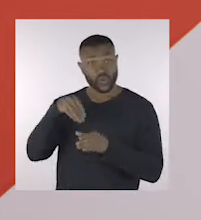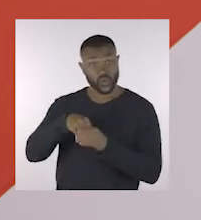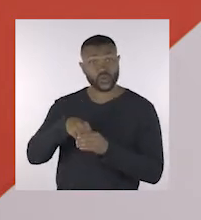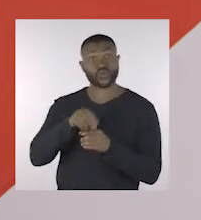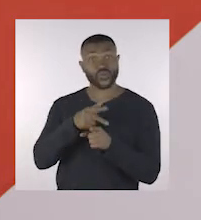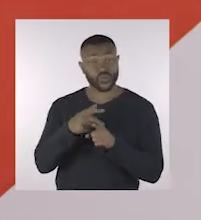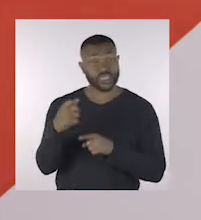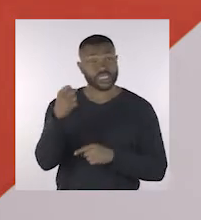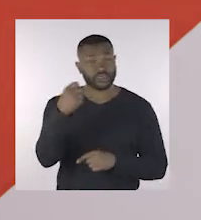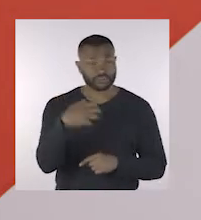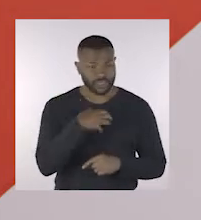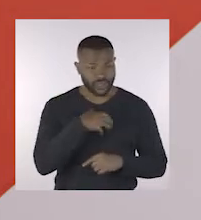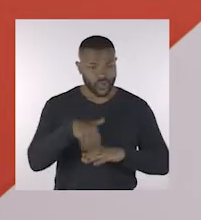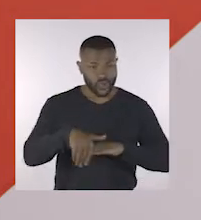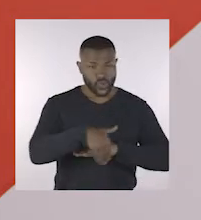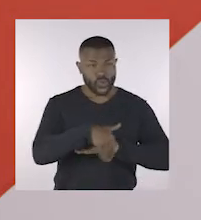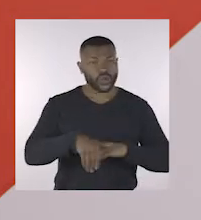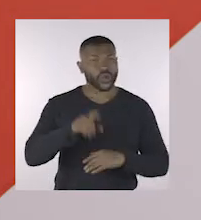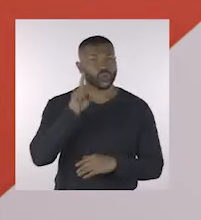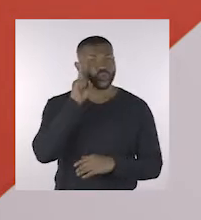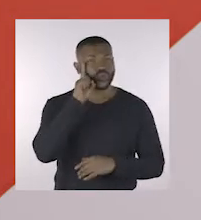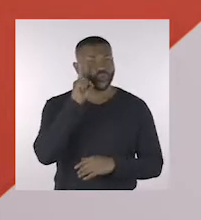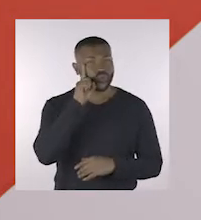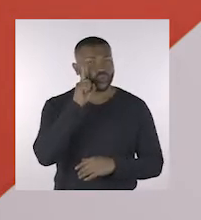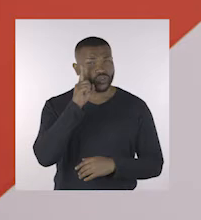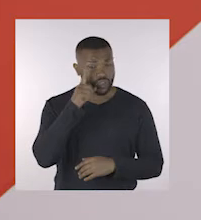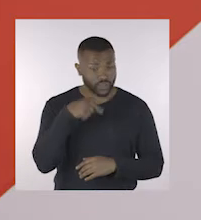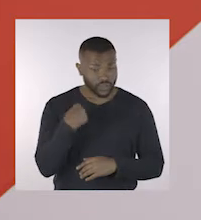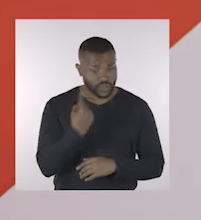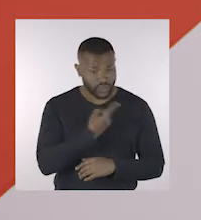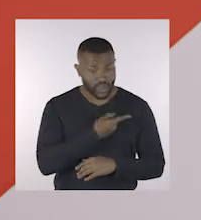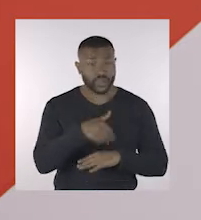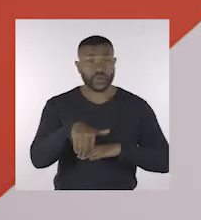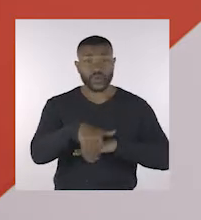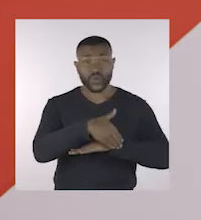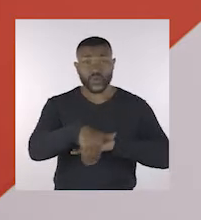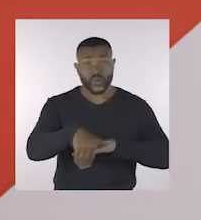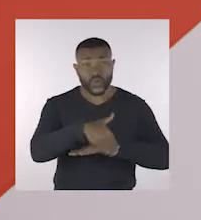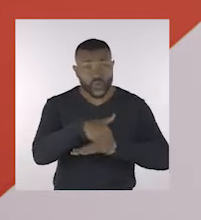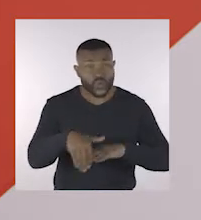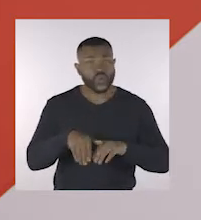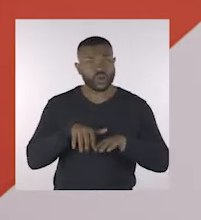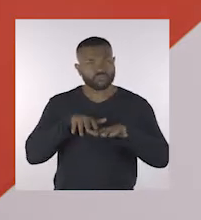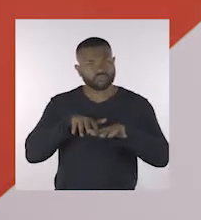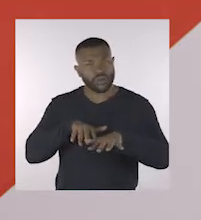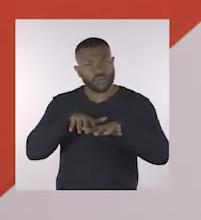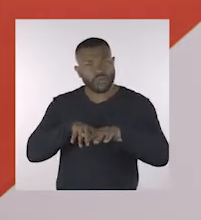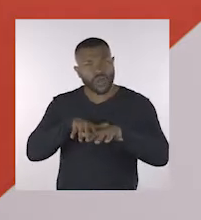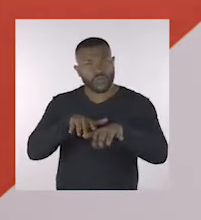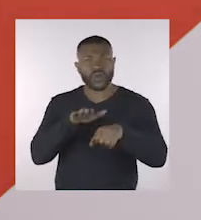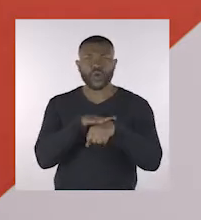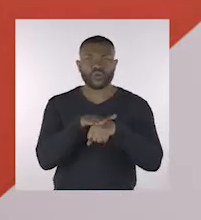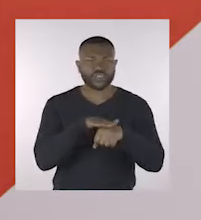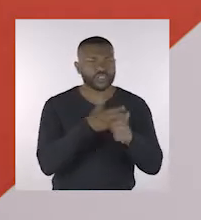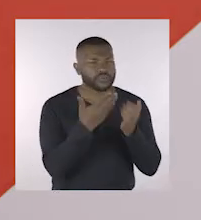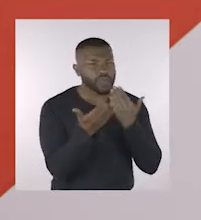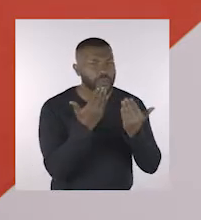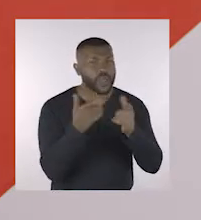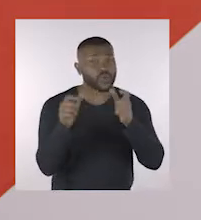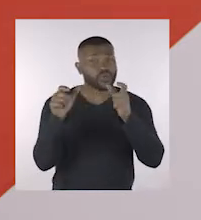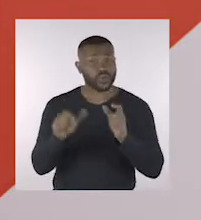e vamos ganhar a eleição a gente sente na rua todos os dias nós estamos na rua fazendo carreata conversando